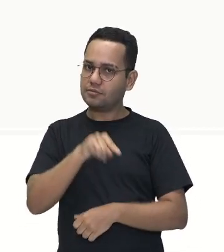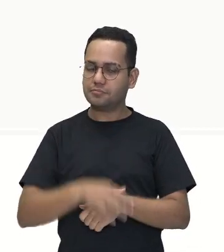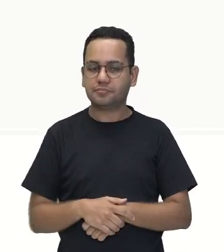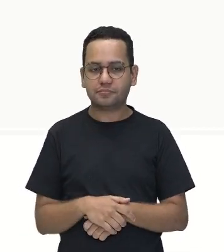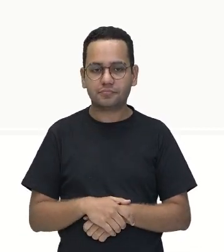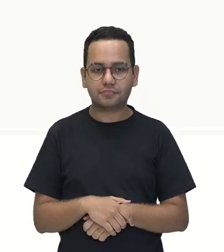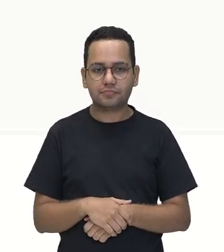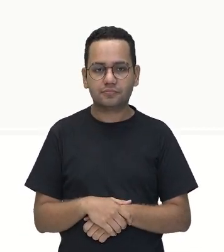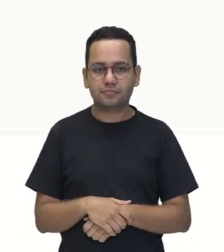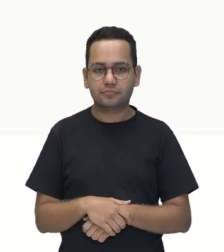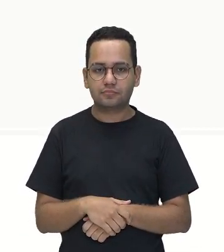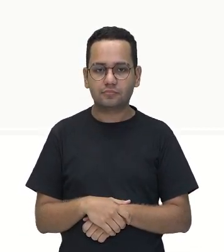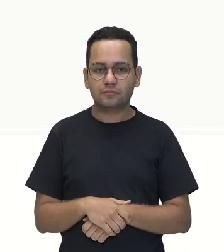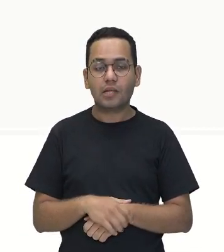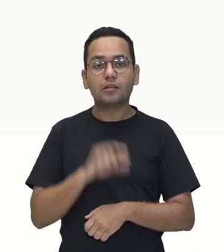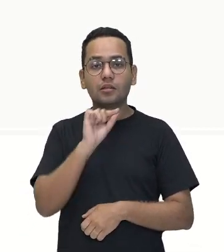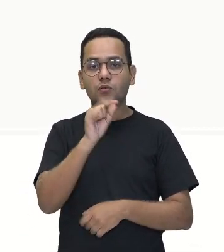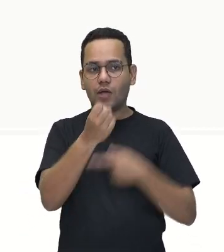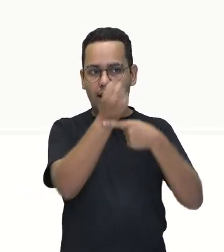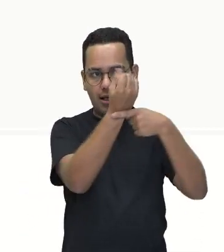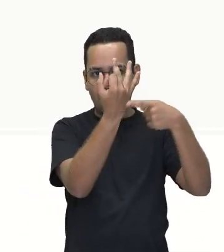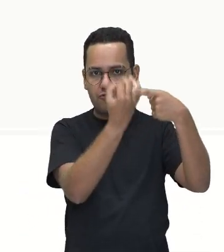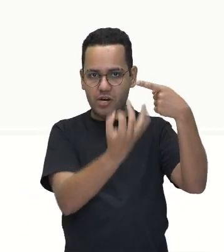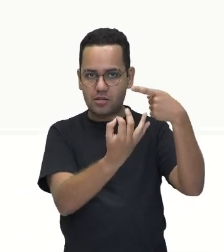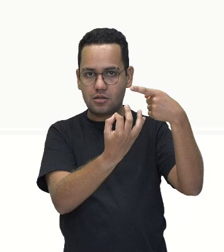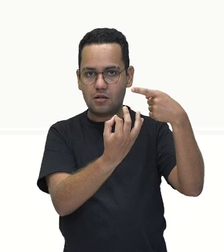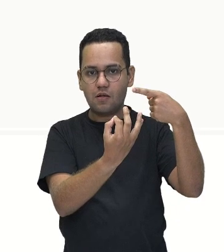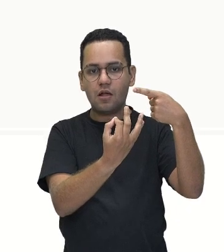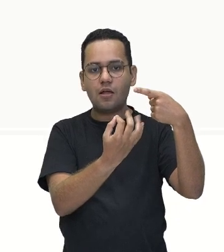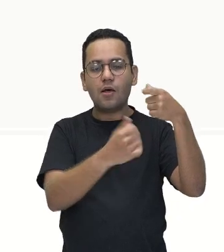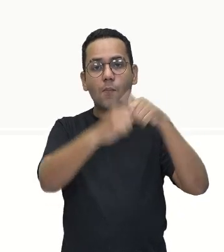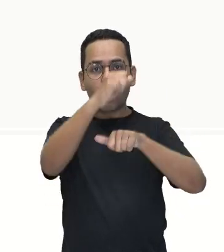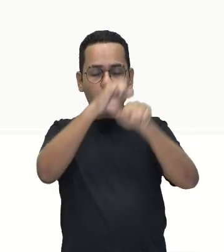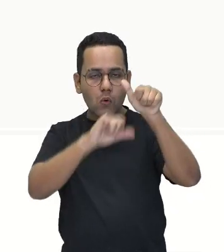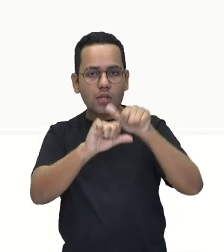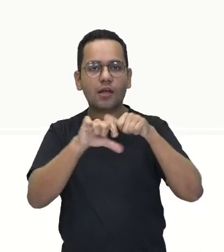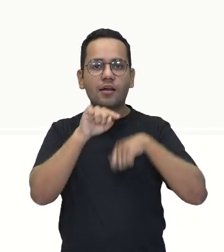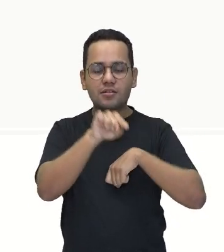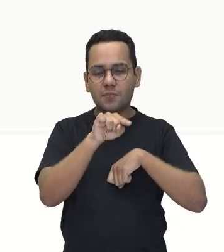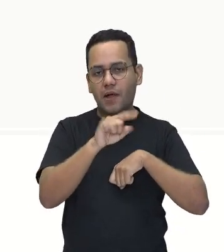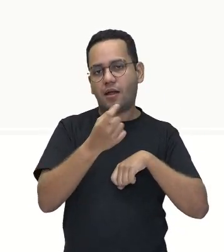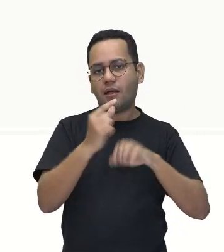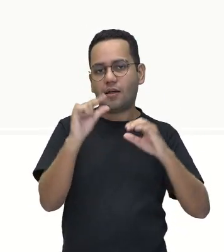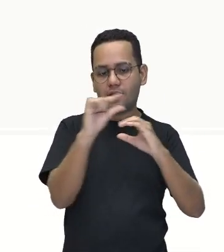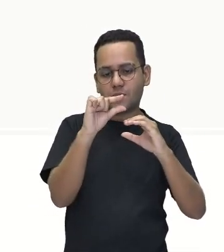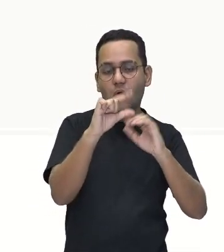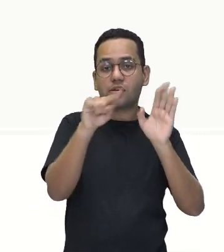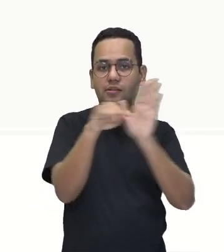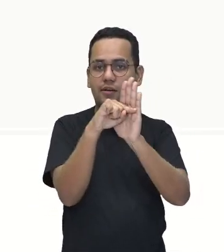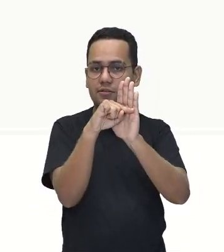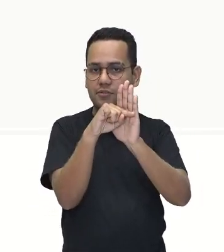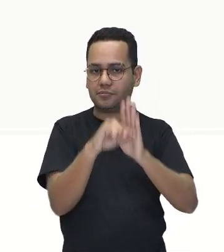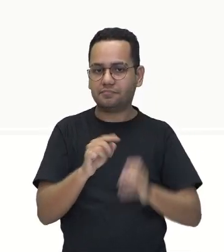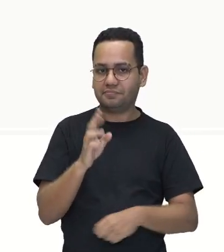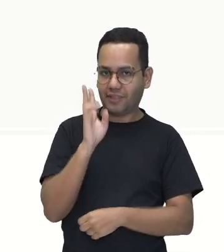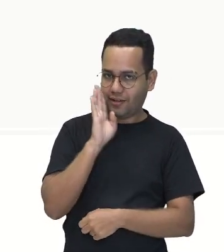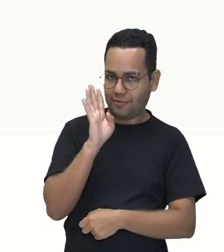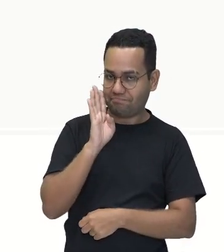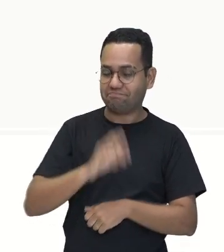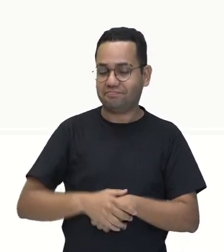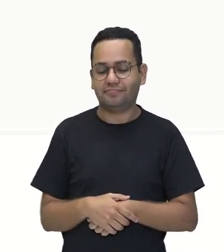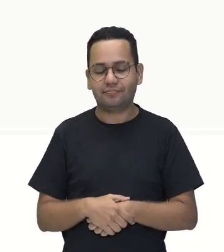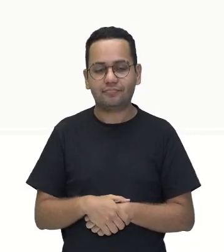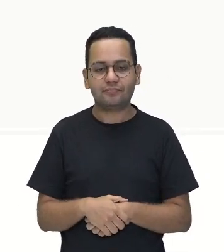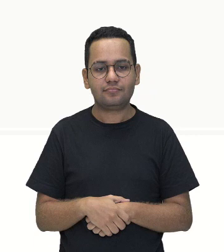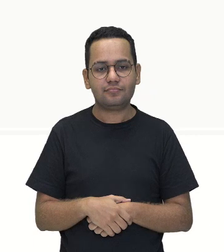e a fração que eu tenho e vou transformar no expoente negativo Bacana Então e